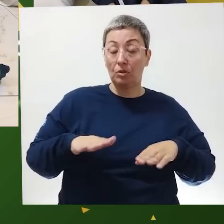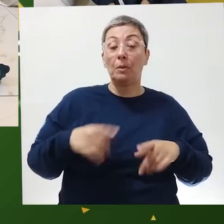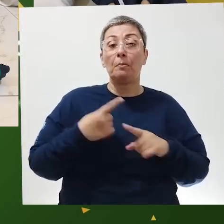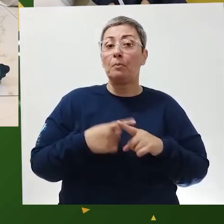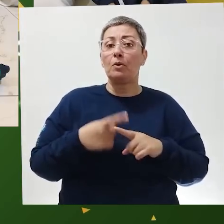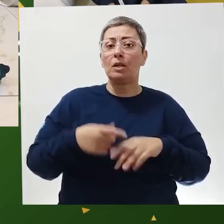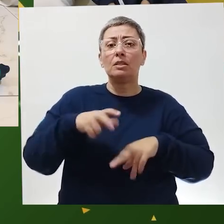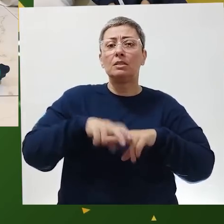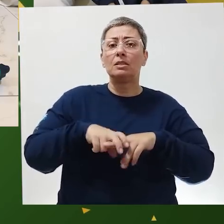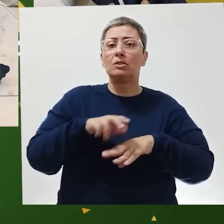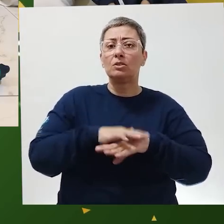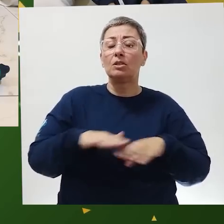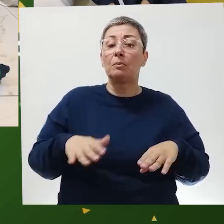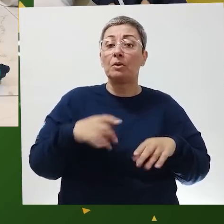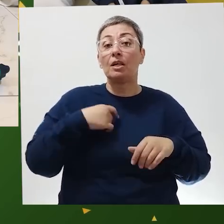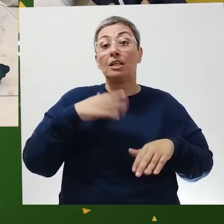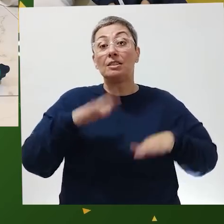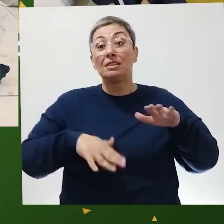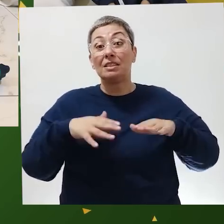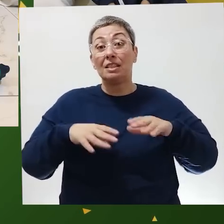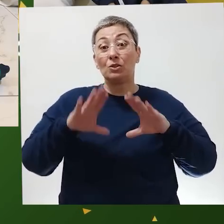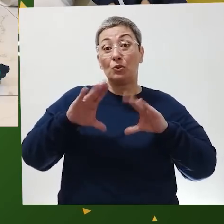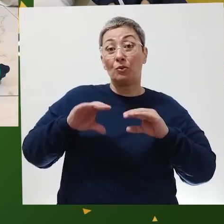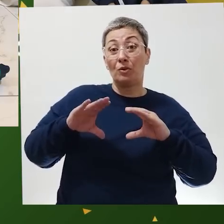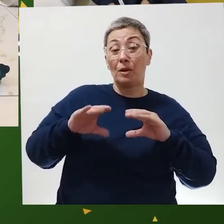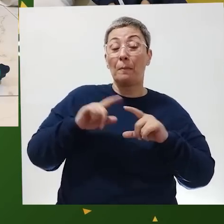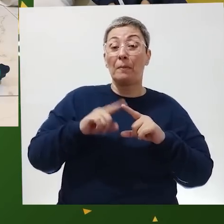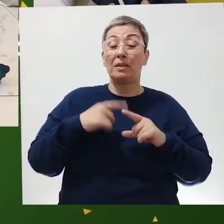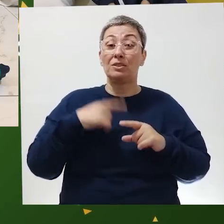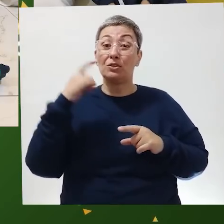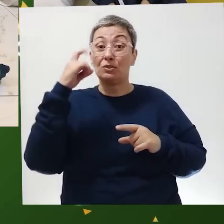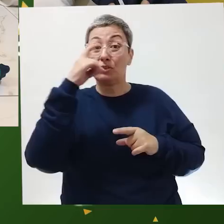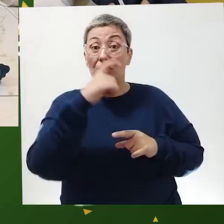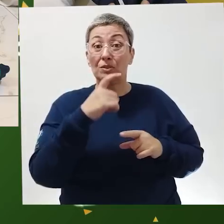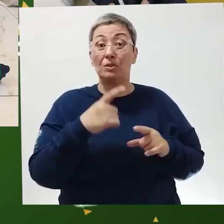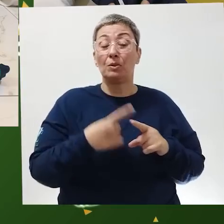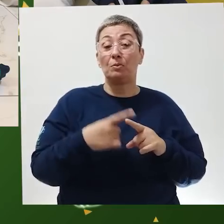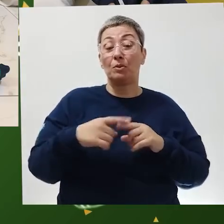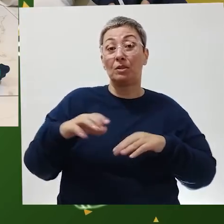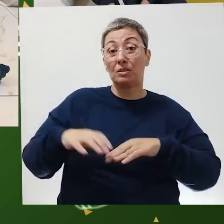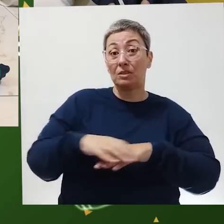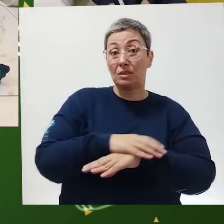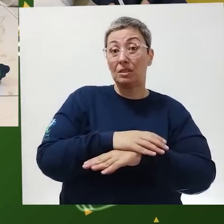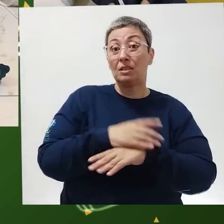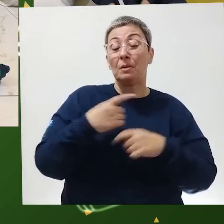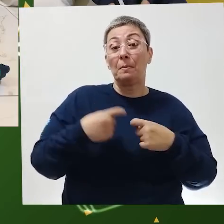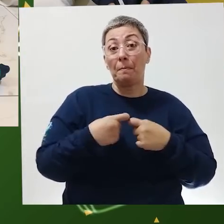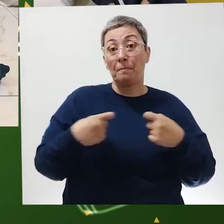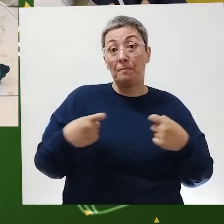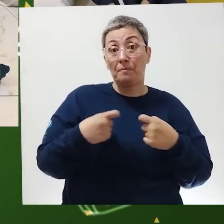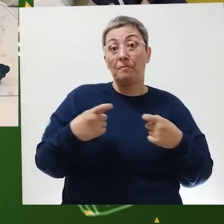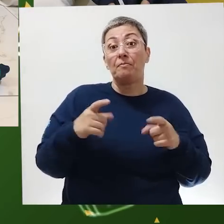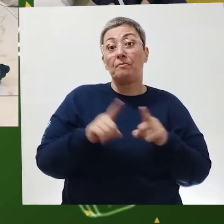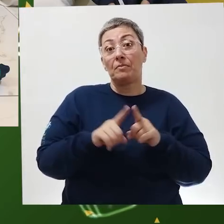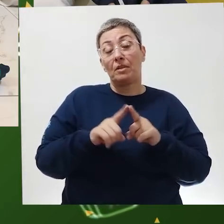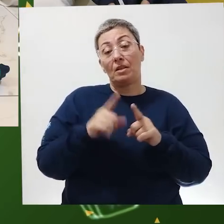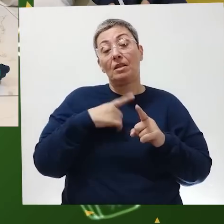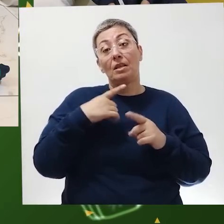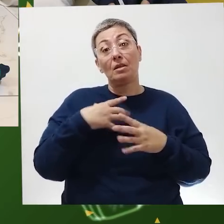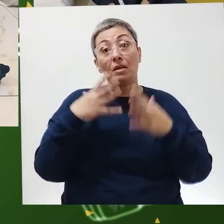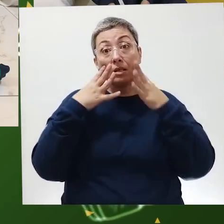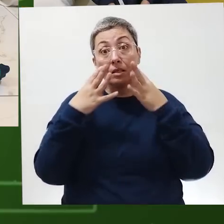Por que sentada no chão? Porque às vezes no sofá fica mais difícil dela colocar a meia, né, e de